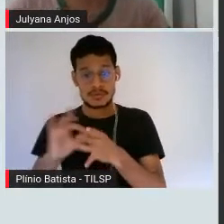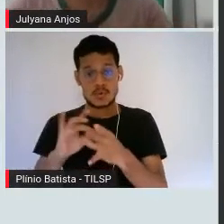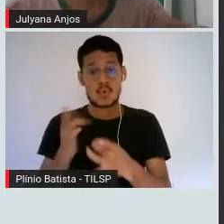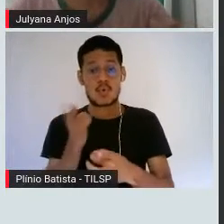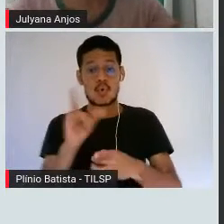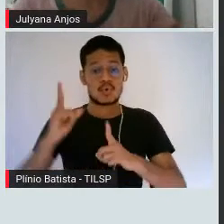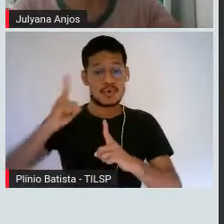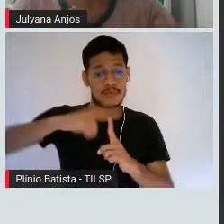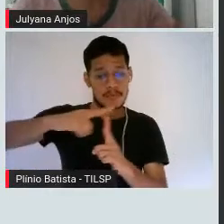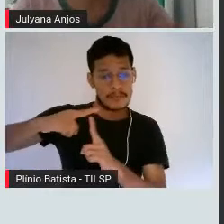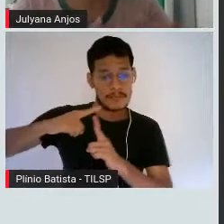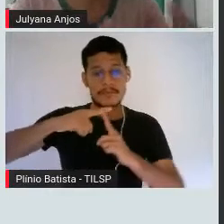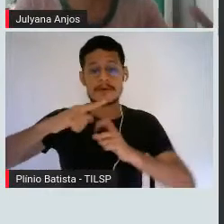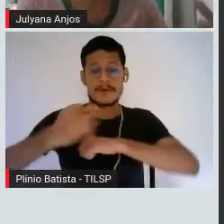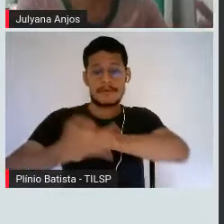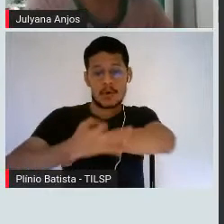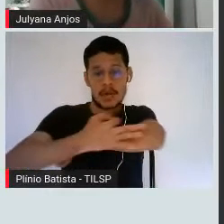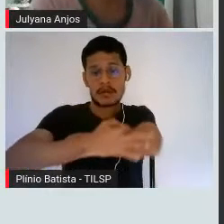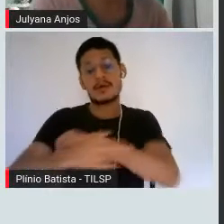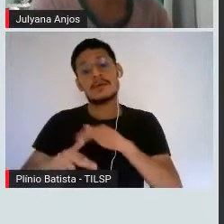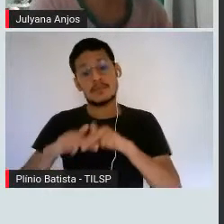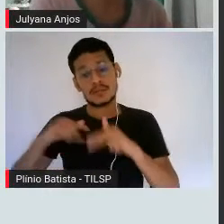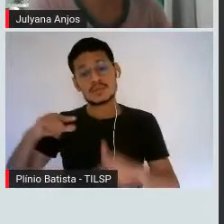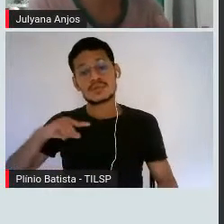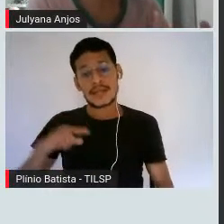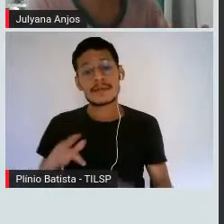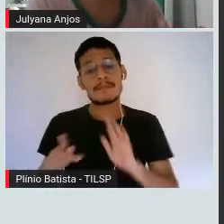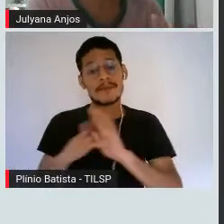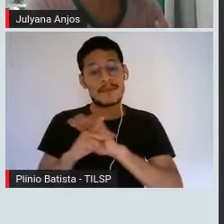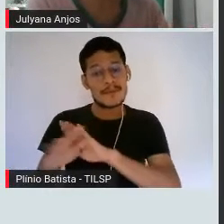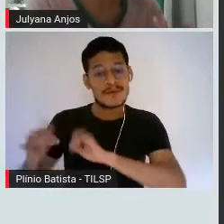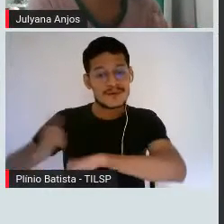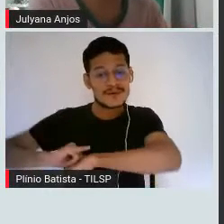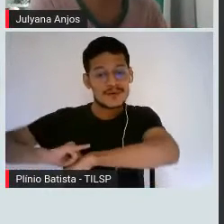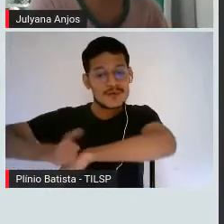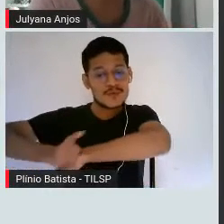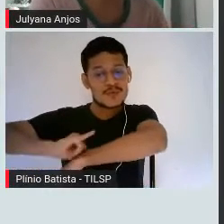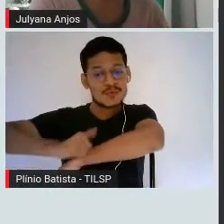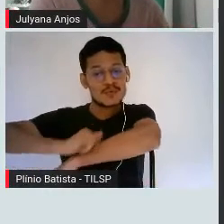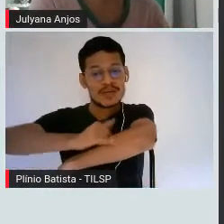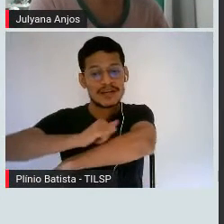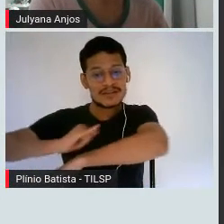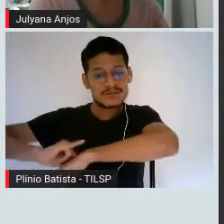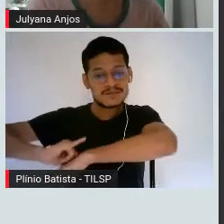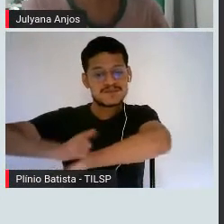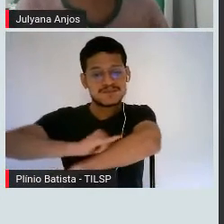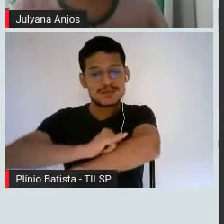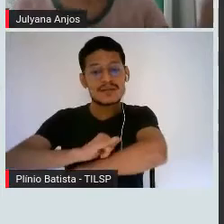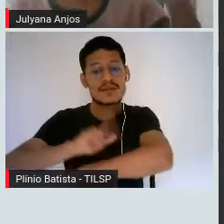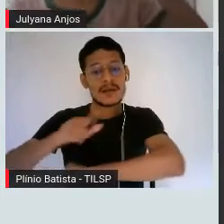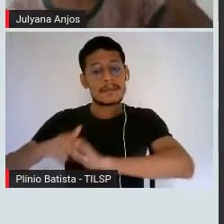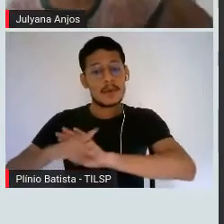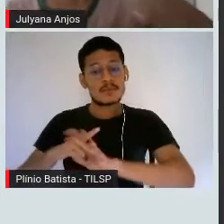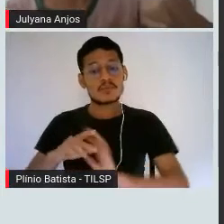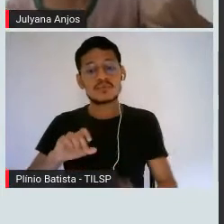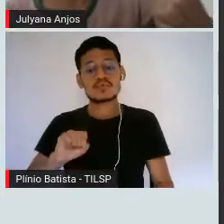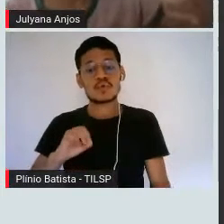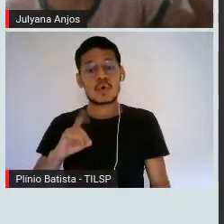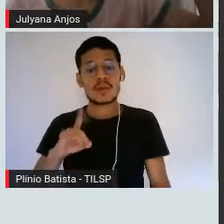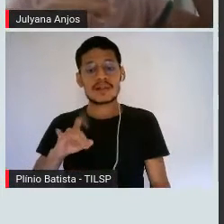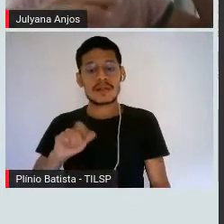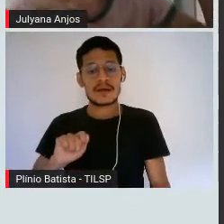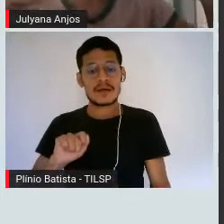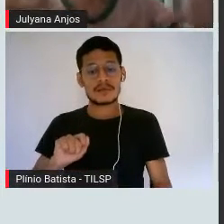moléculas. E por isso a gente tem o que a gente chama da gordura, aquela gordura que é sólida, no caso. Quando a gente